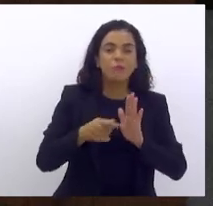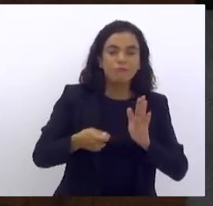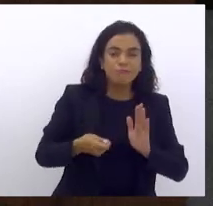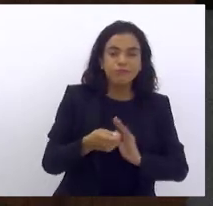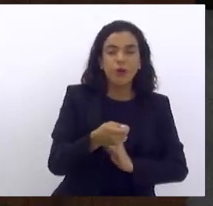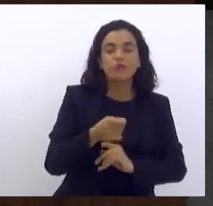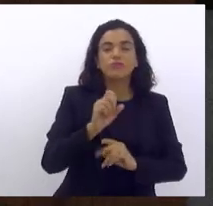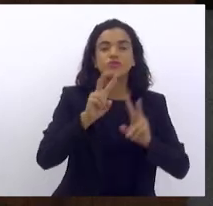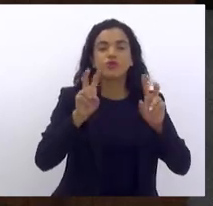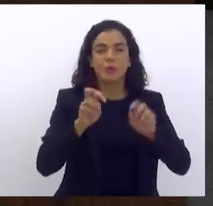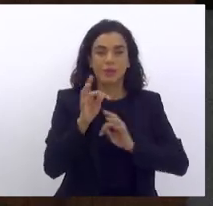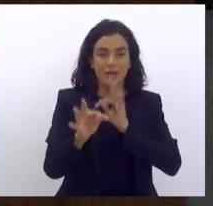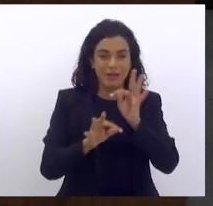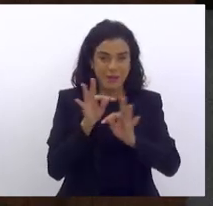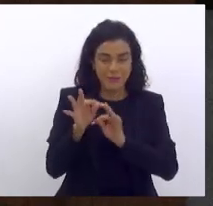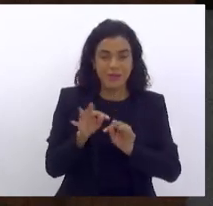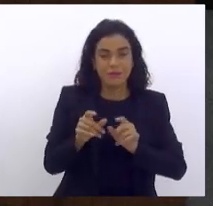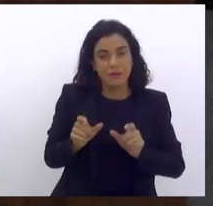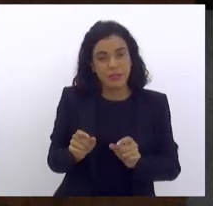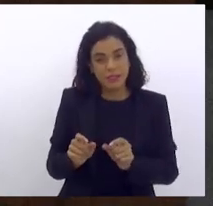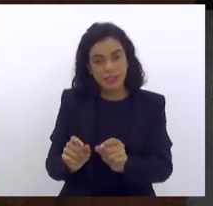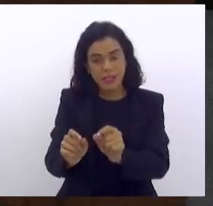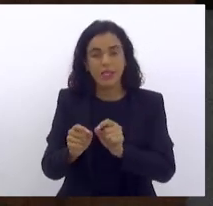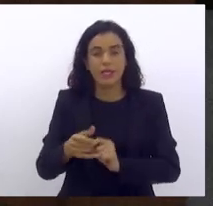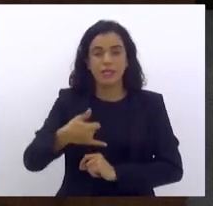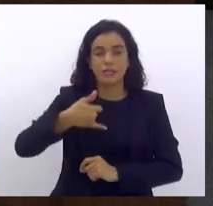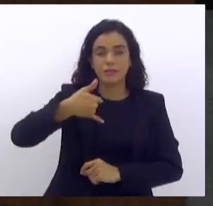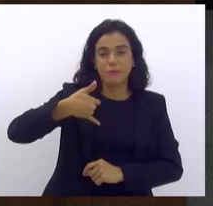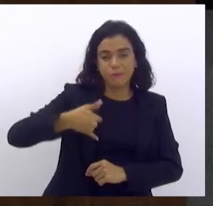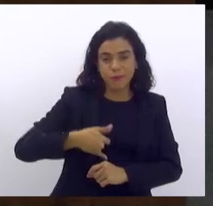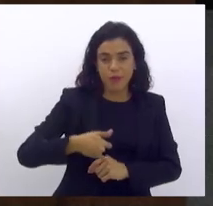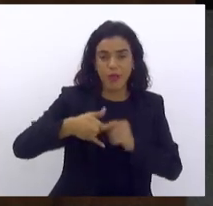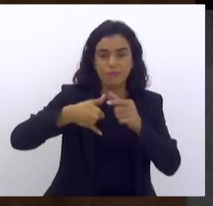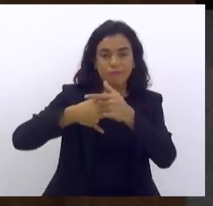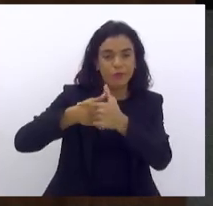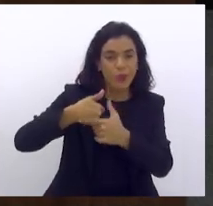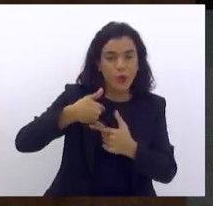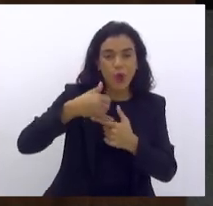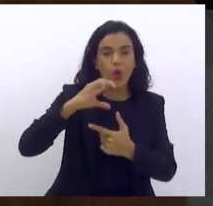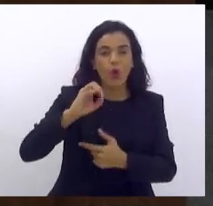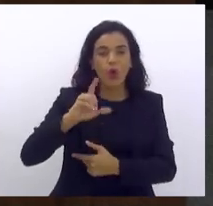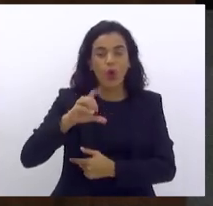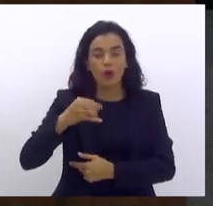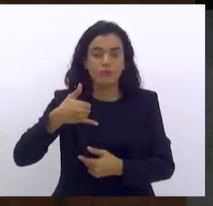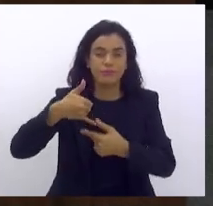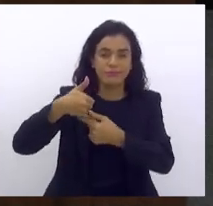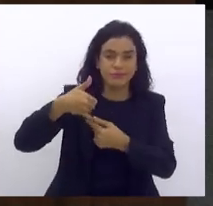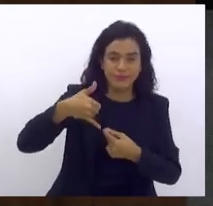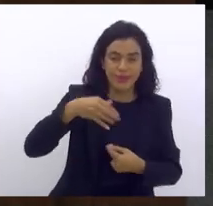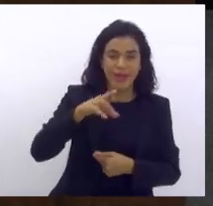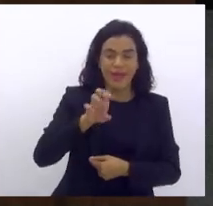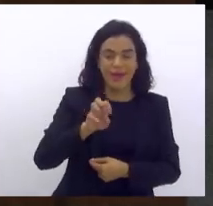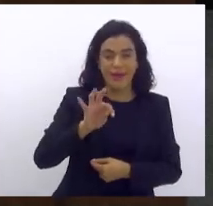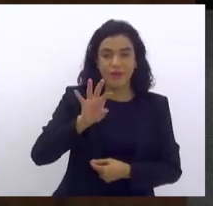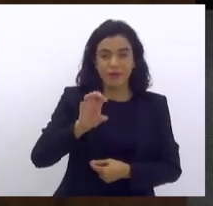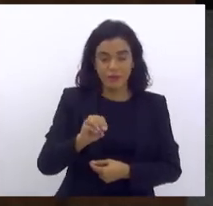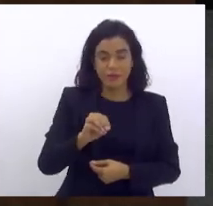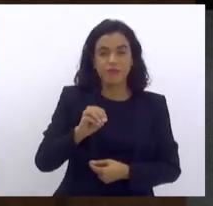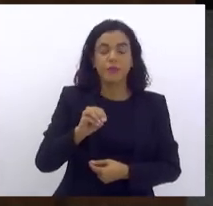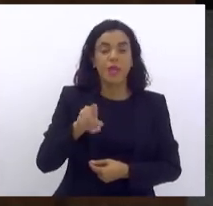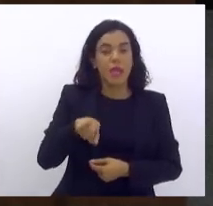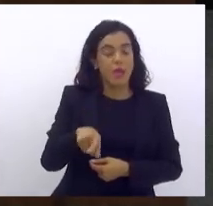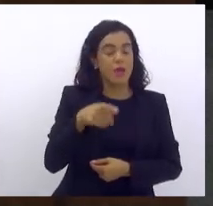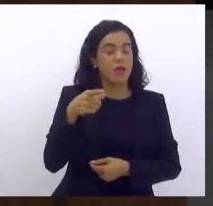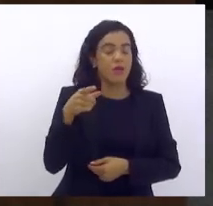de Prevenção e Tratamento de Câncer de colo e reto no âmbito do Estado do Rio de Janeiro. Esse é um projeto